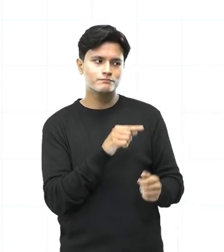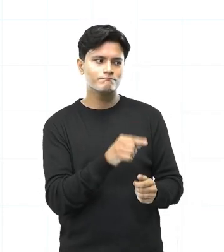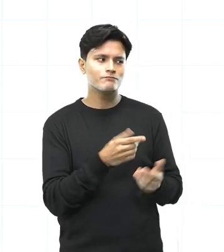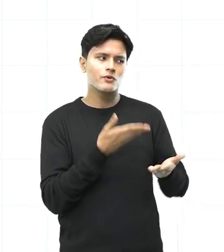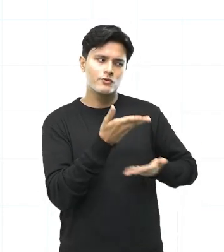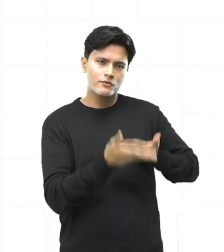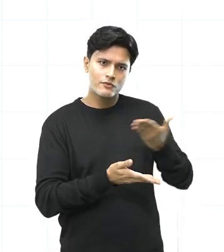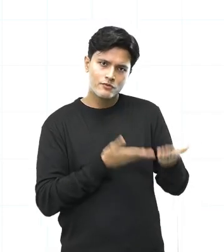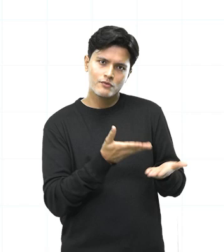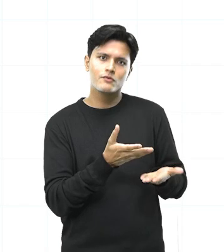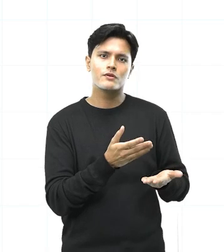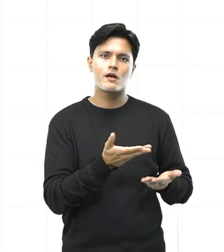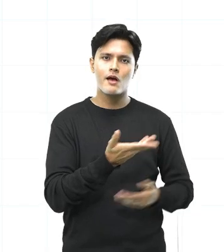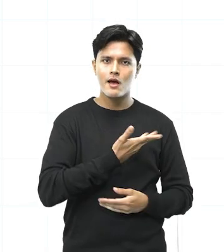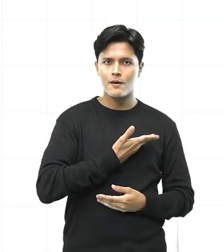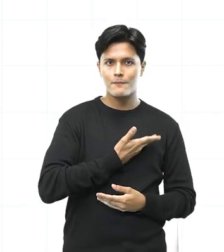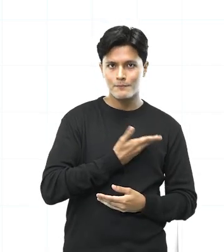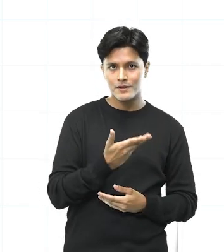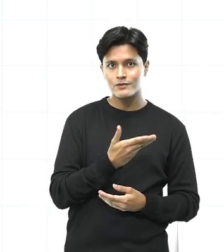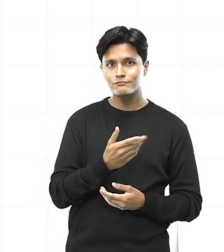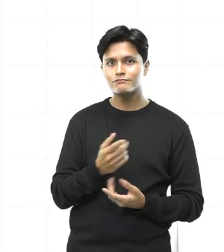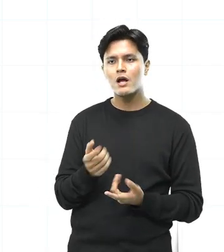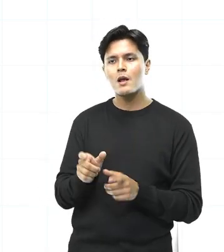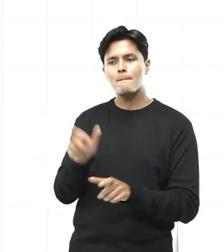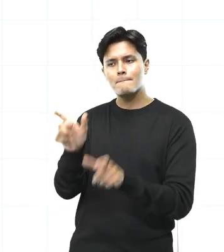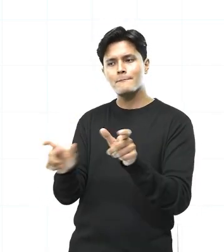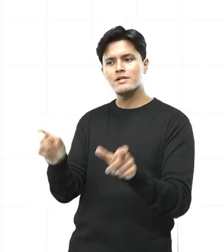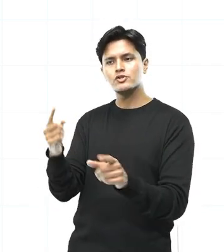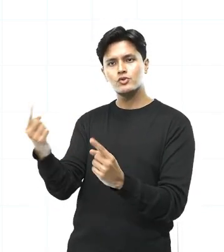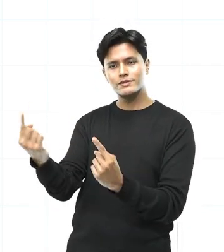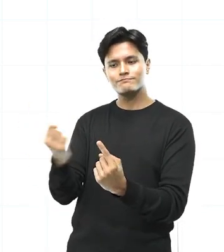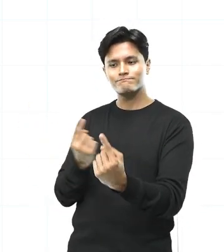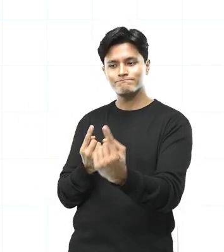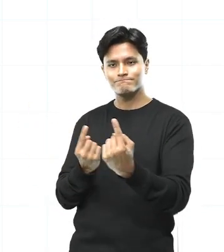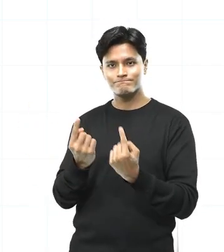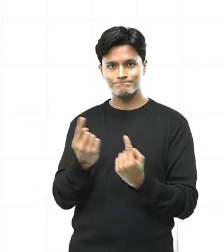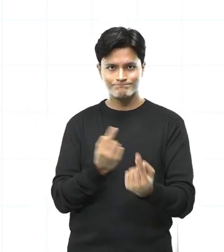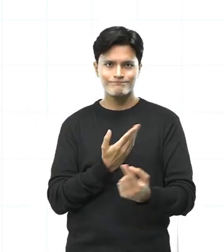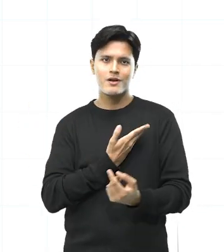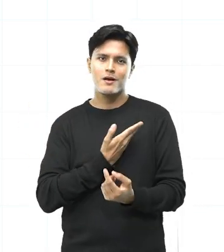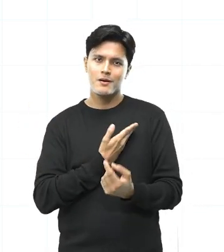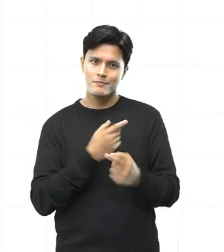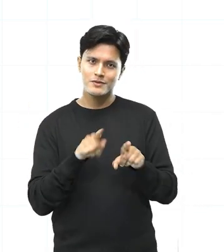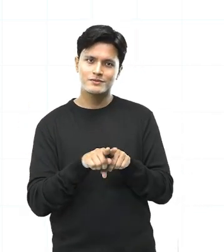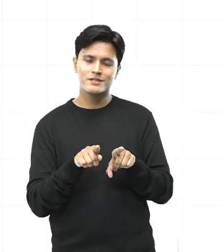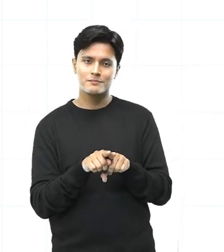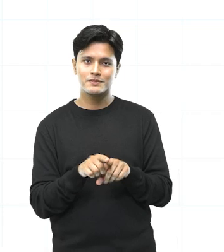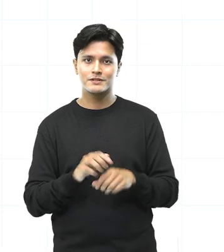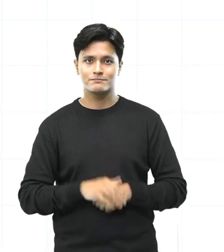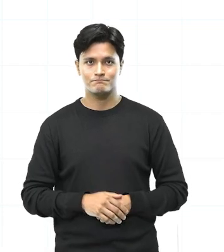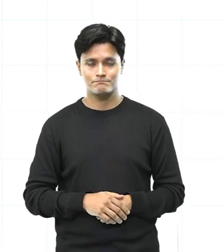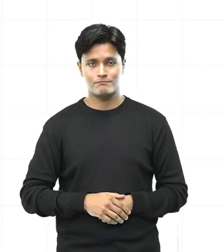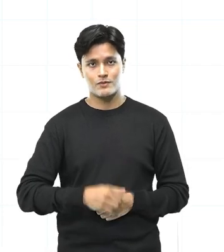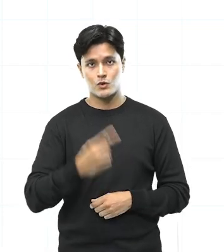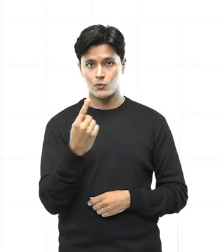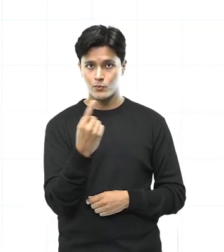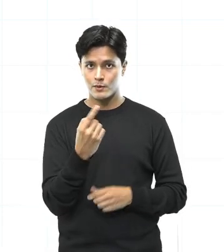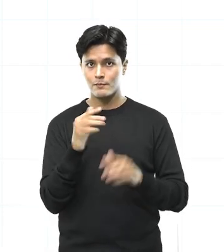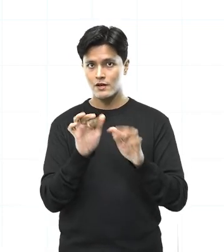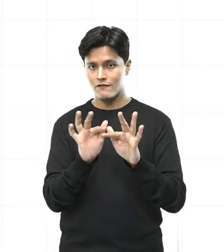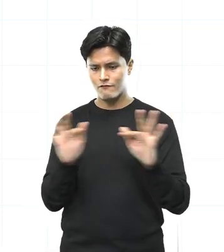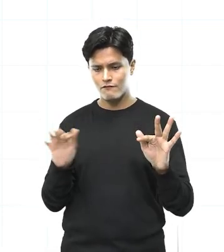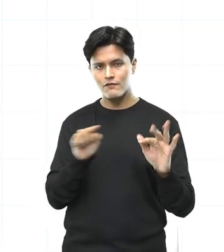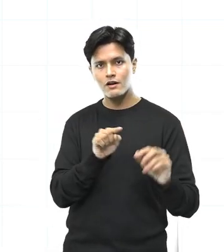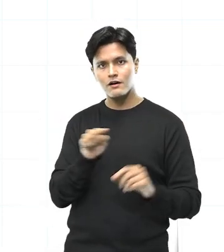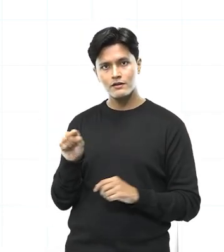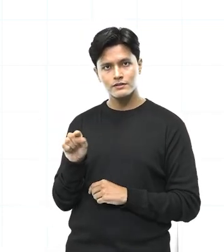aproximarão. Primeiro questionamento que eu trago para vocês. No primeiro provérbio, que palavra